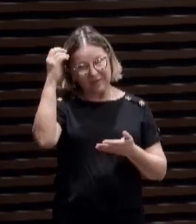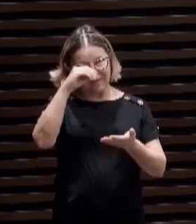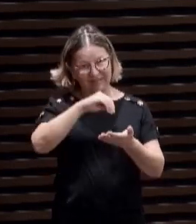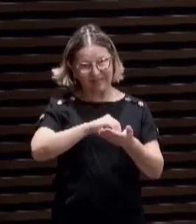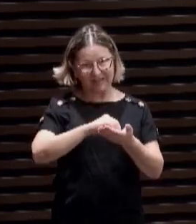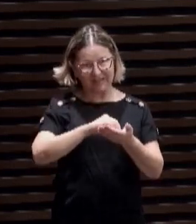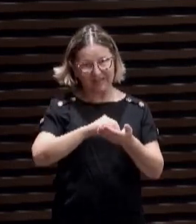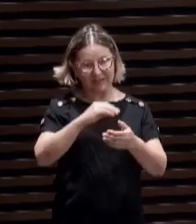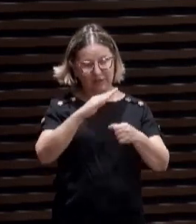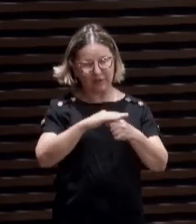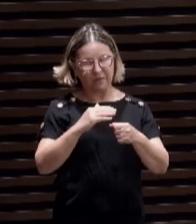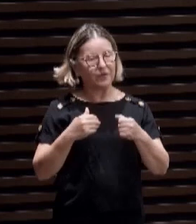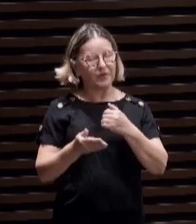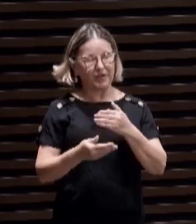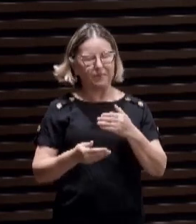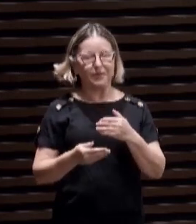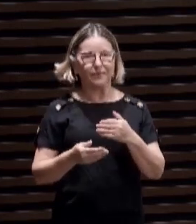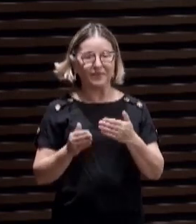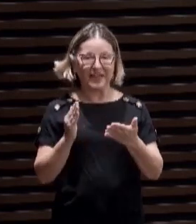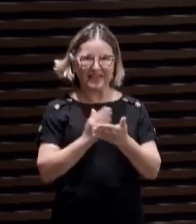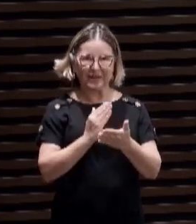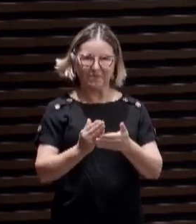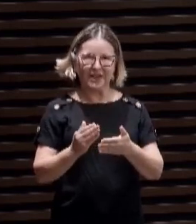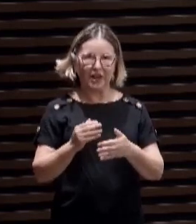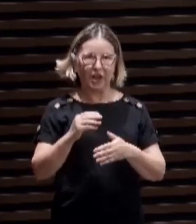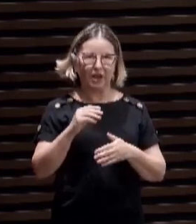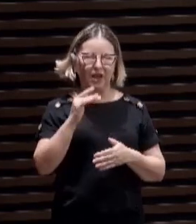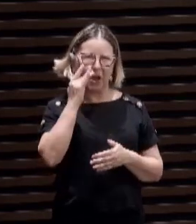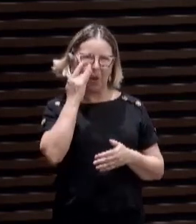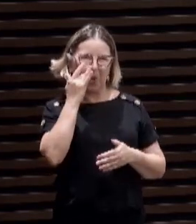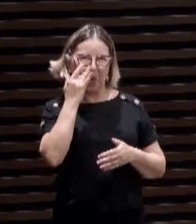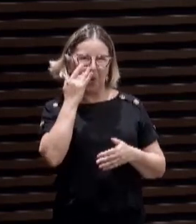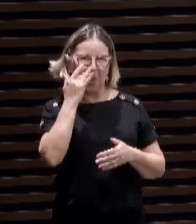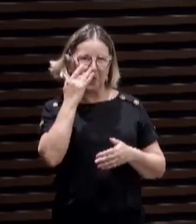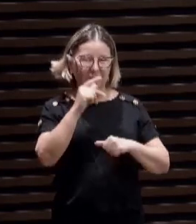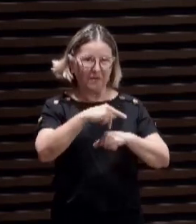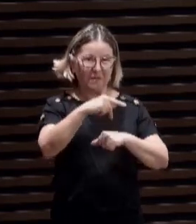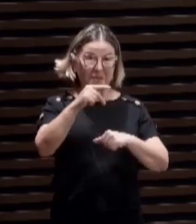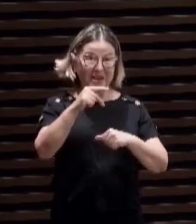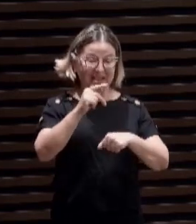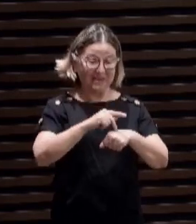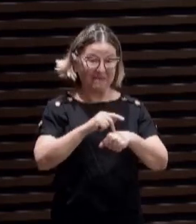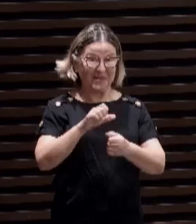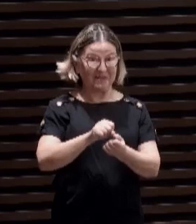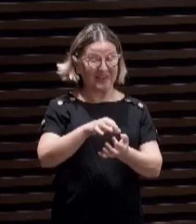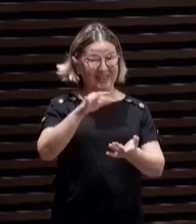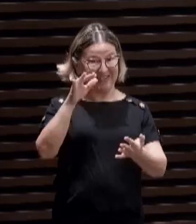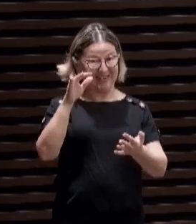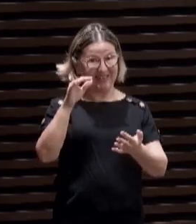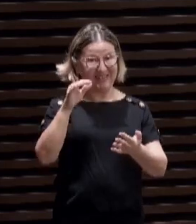primeira, ouro, prata, pedras preciosas, e a segunda, madeira, feno, palha. Ele diz que o que